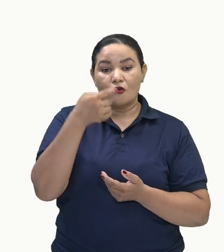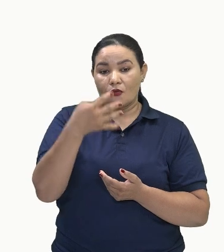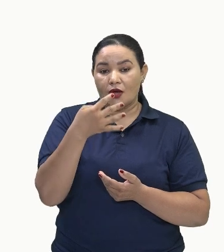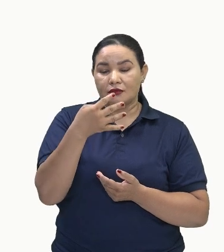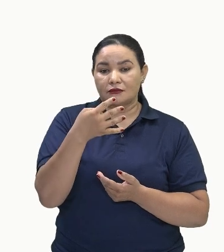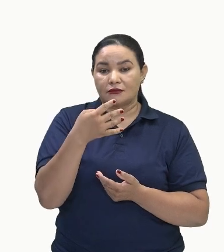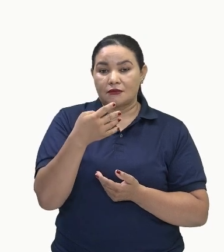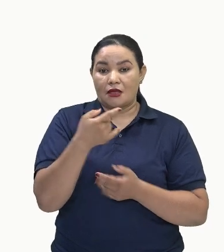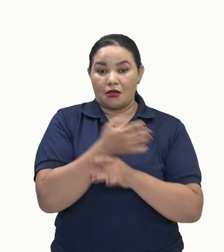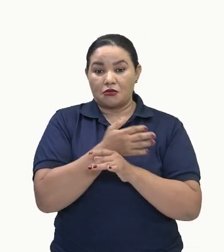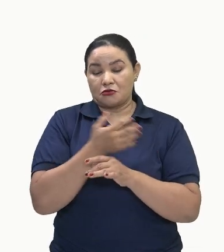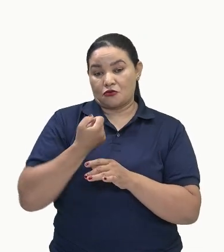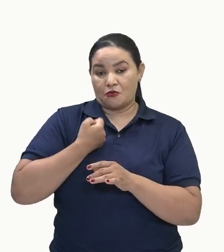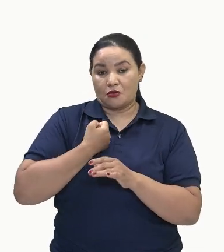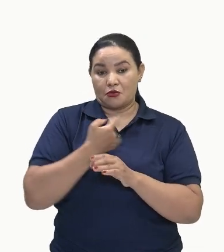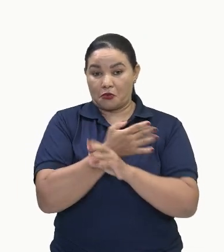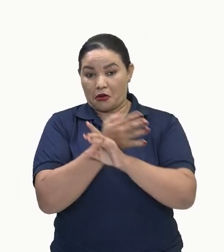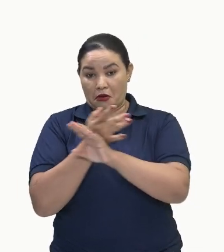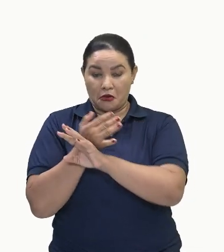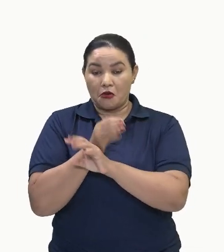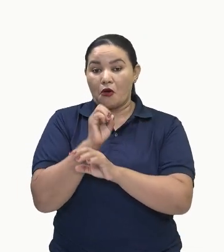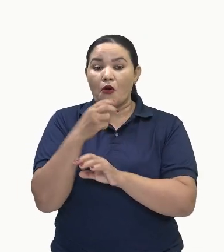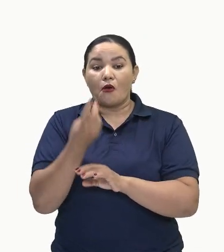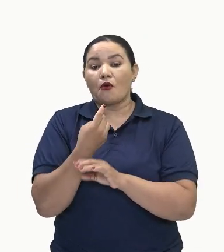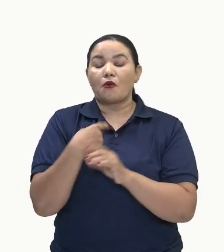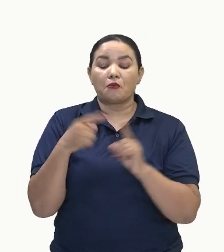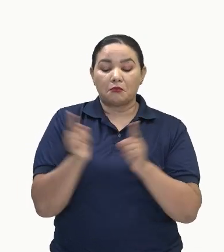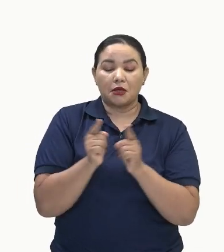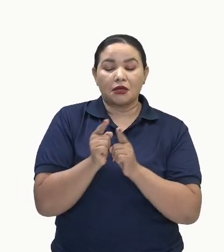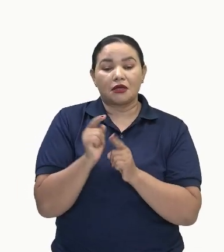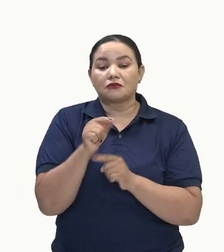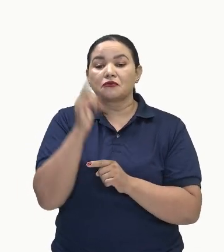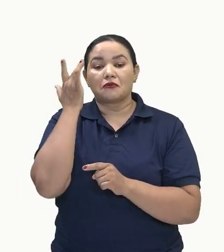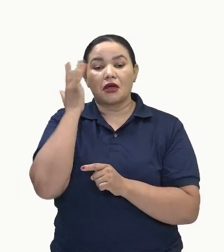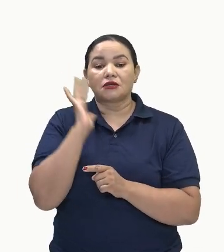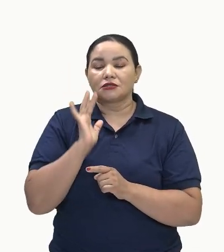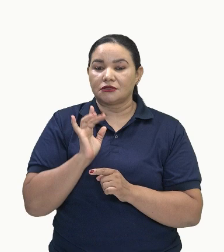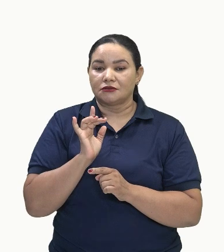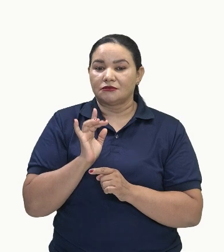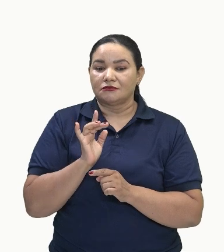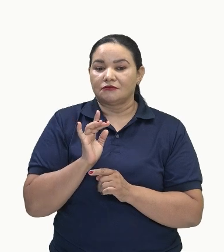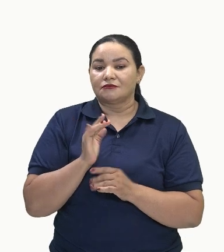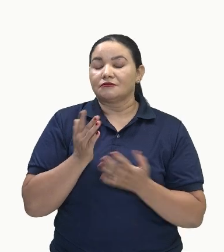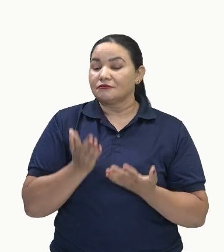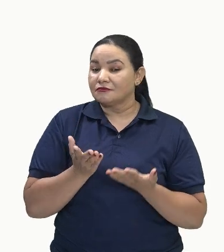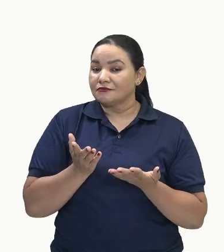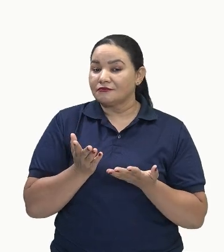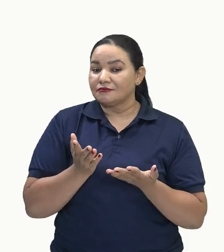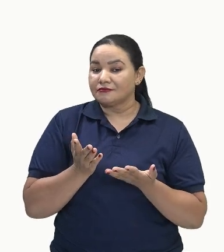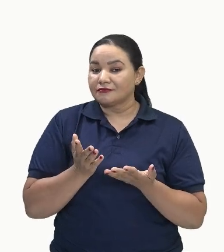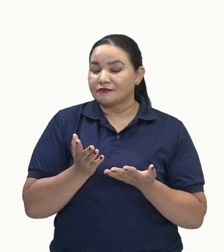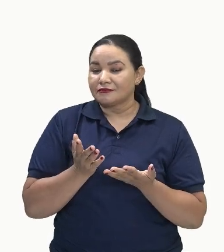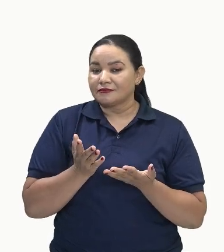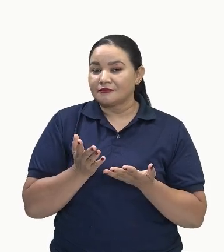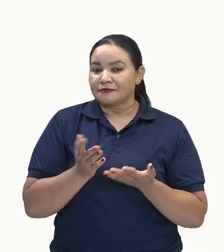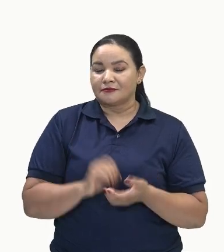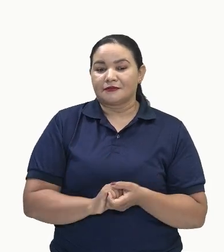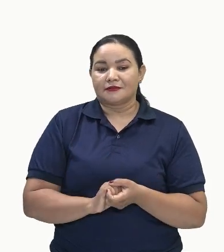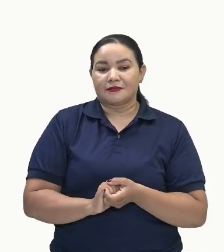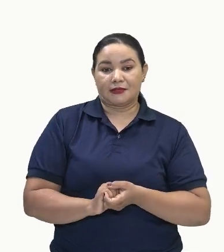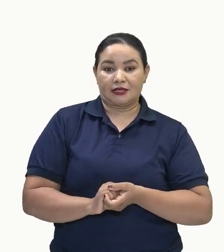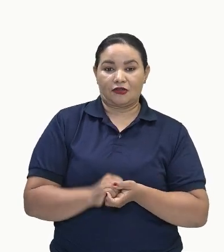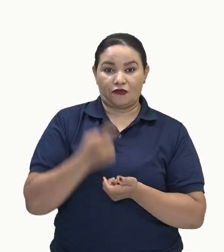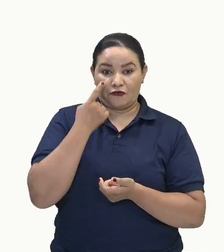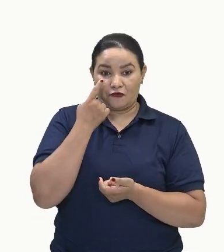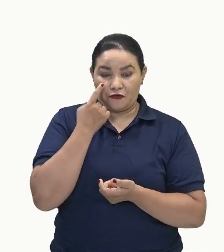ou pequeno? O que você acha? É um número... Olha só o que a pessoa vai falar para você. Ó. Toda vez